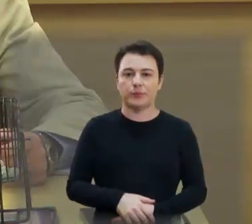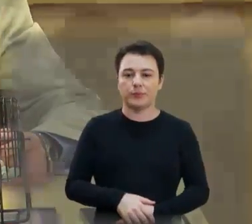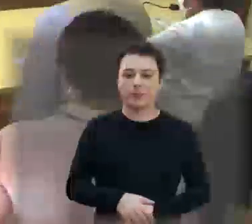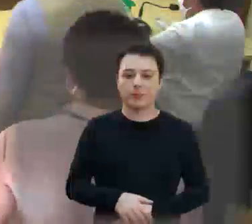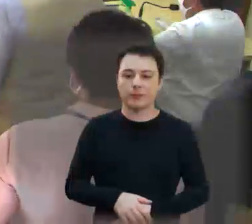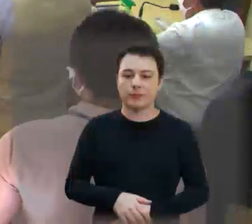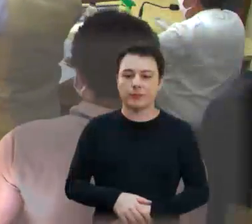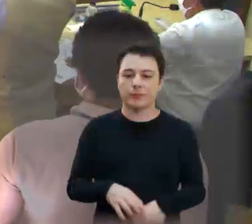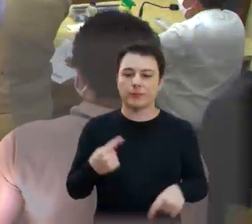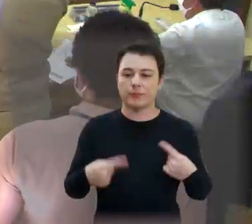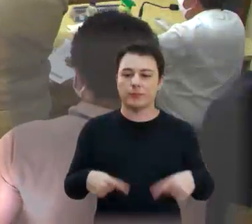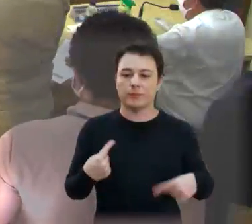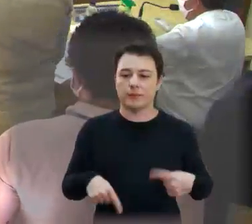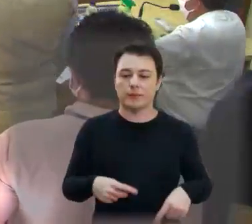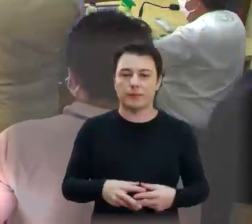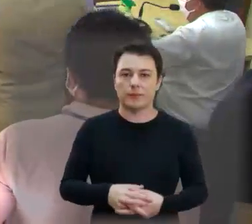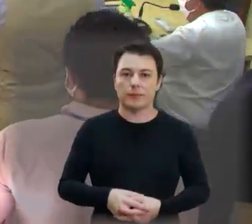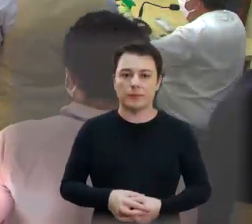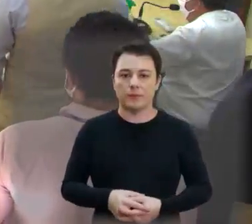providências. Em discussão?